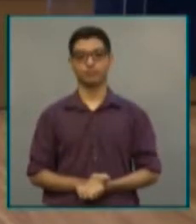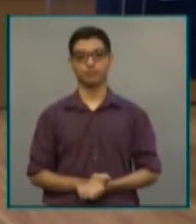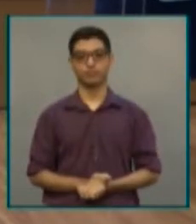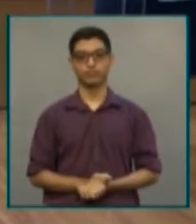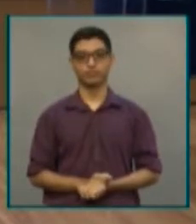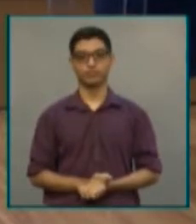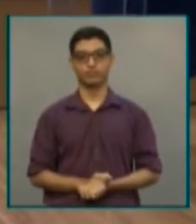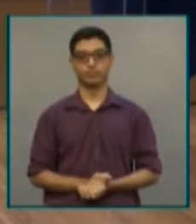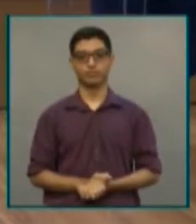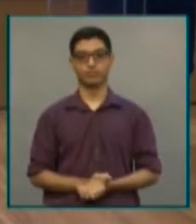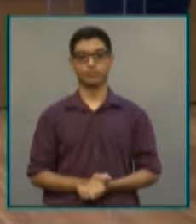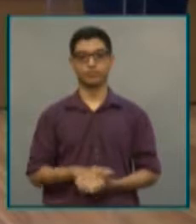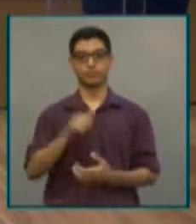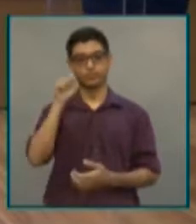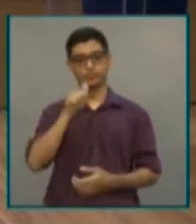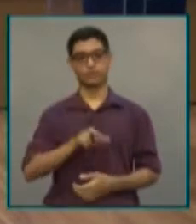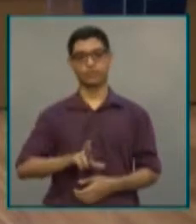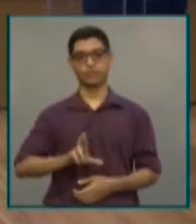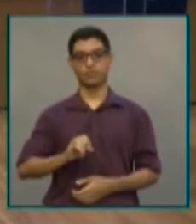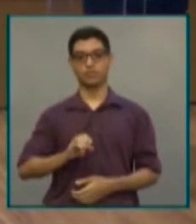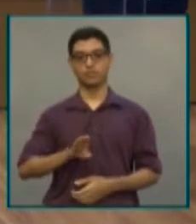Candidata Roberta Vasques